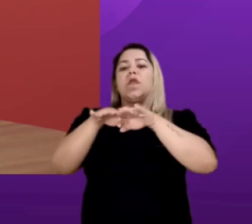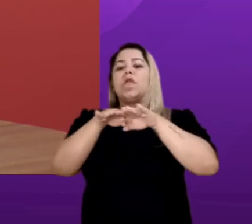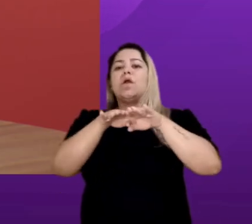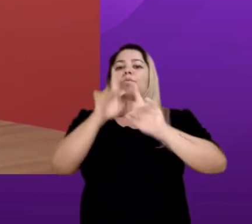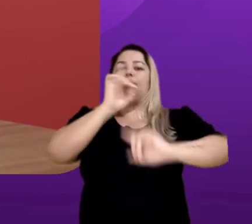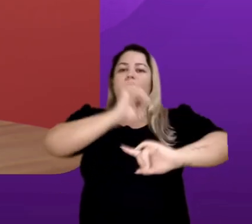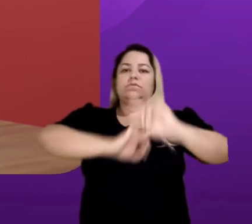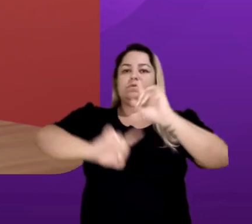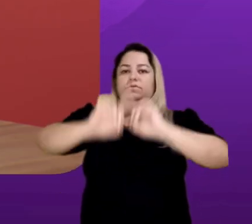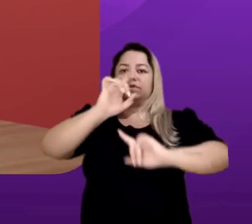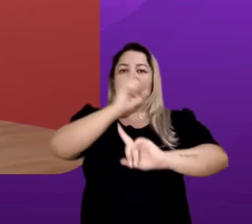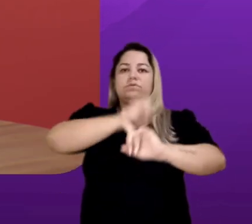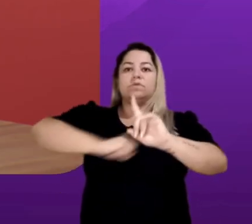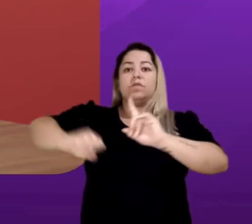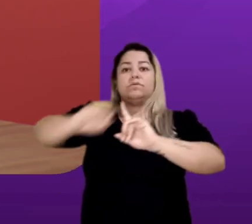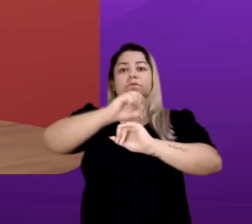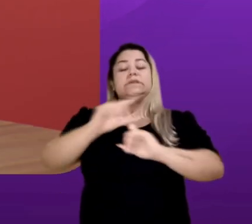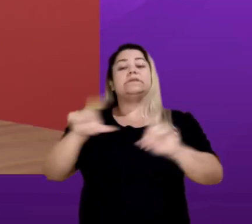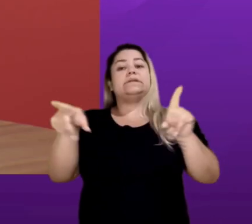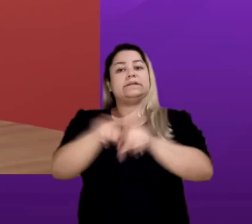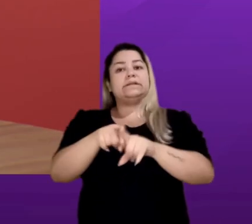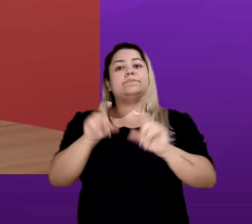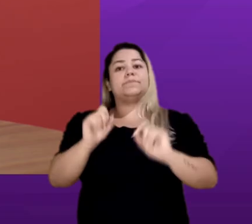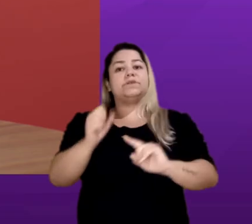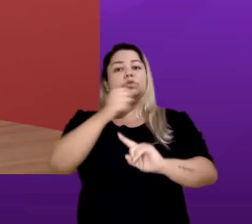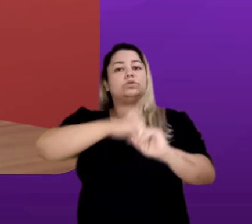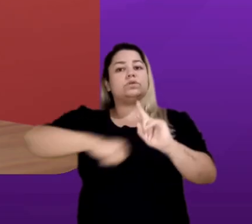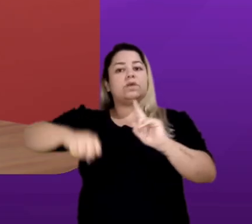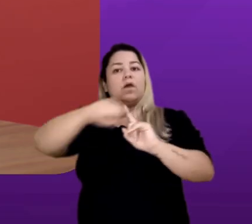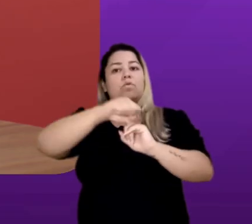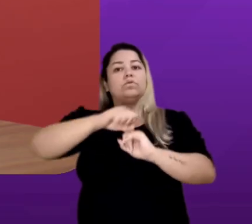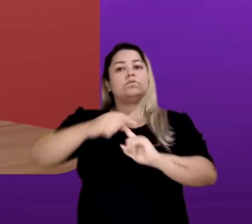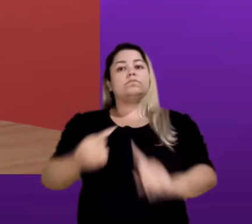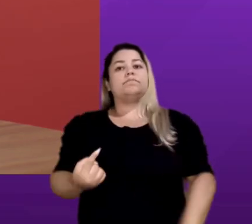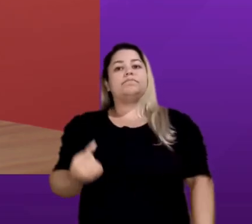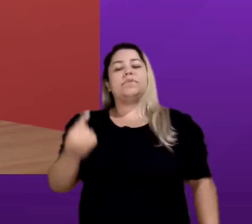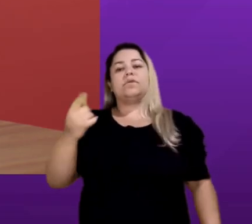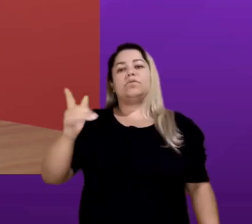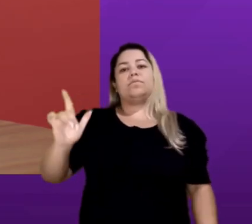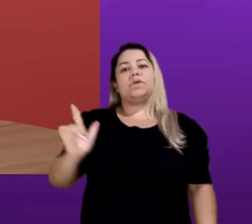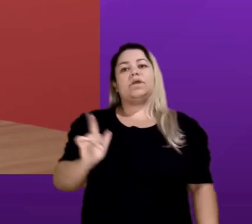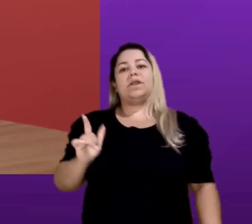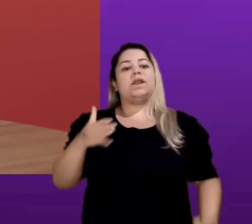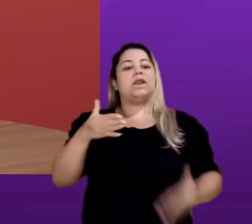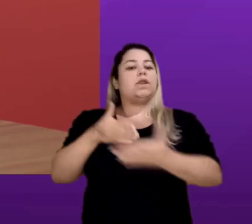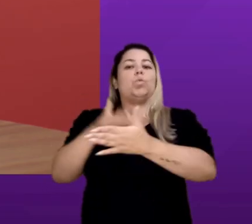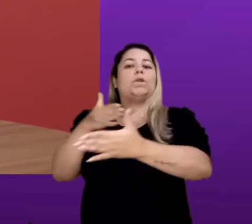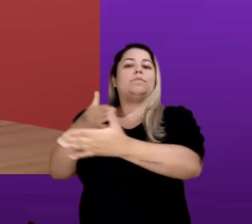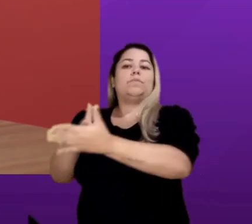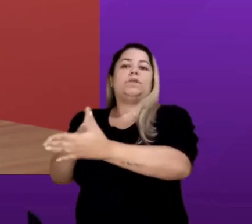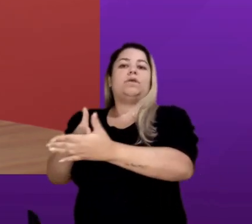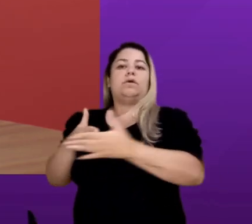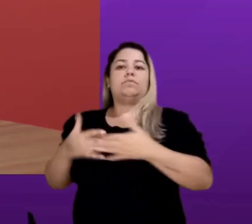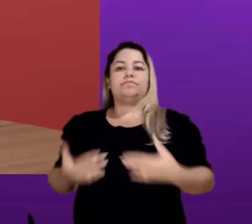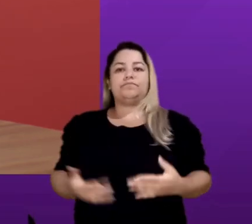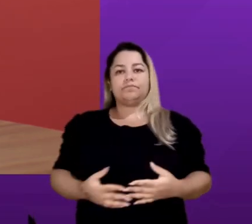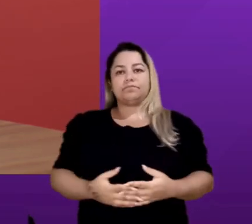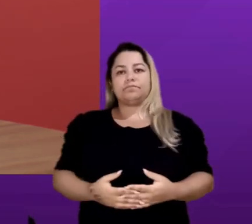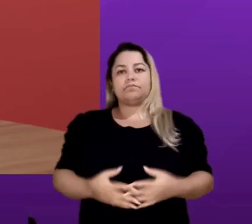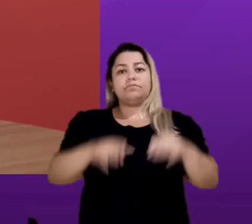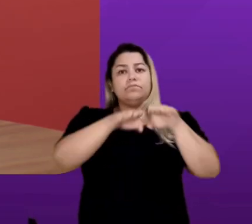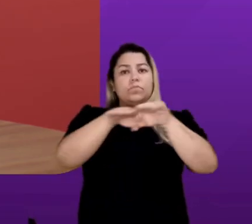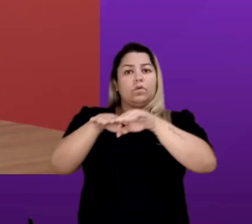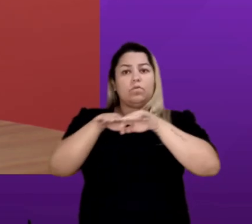E quando construído socialmente, numa condição de não limitar, de a igualdade como